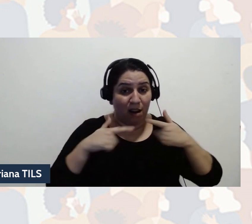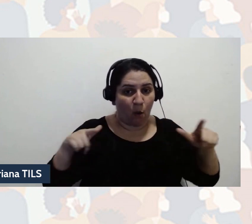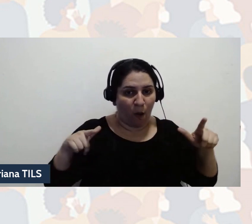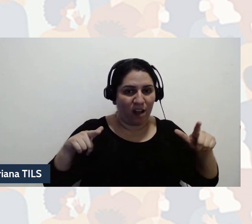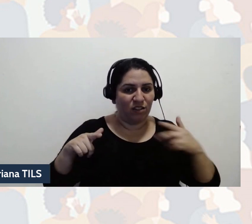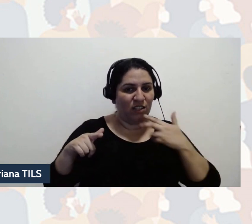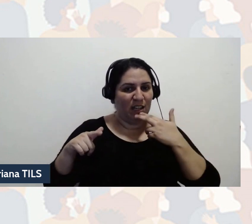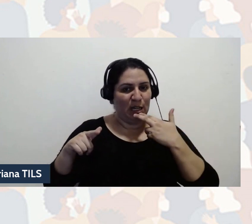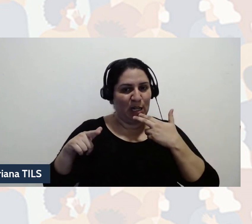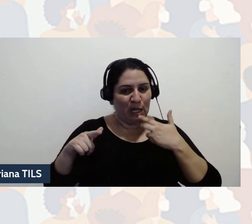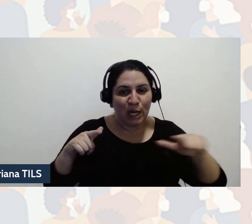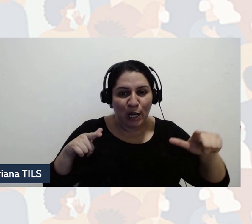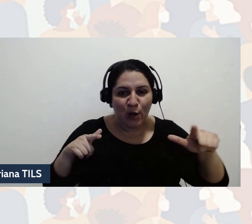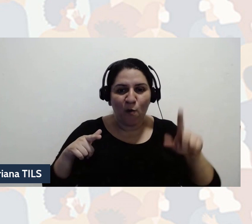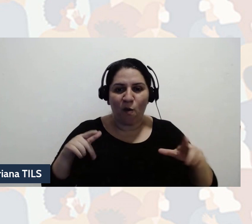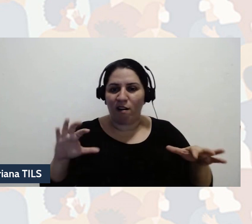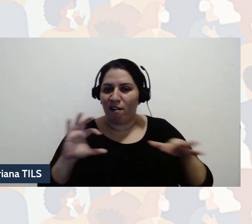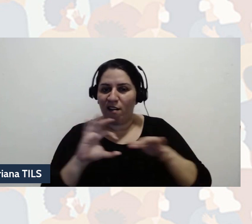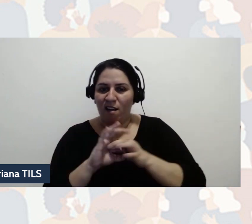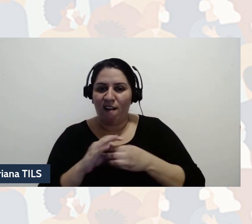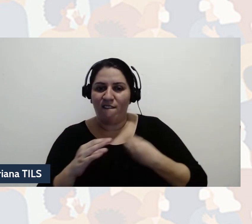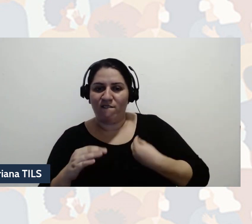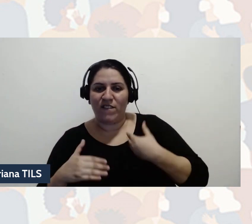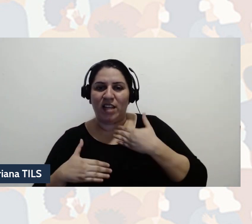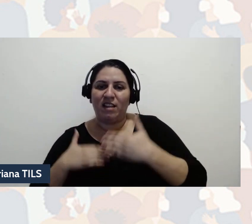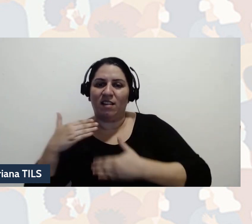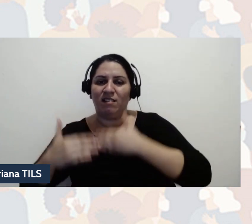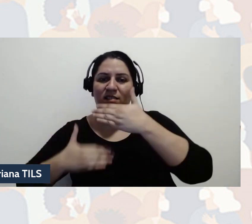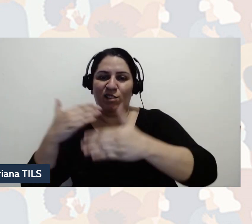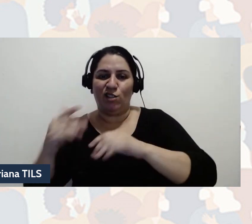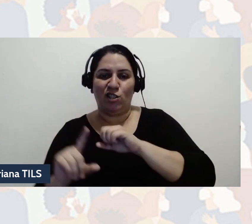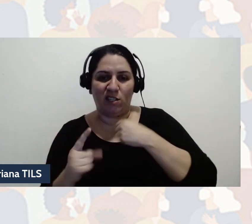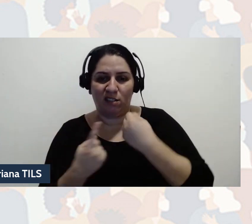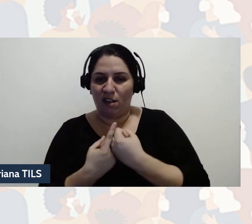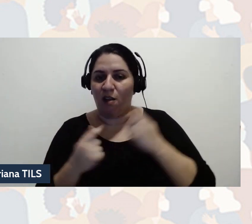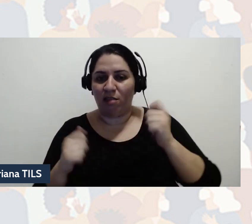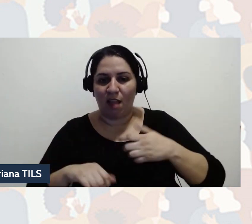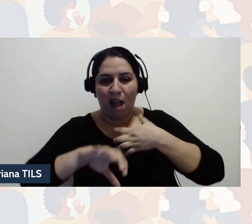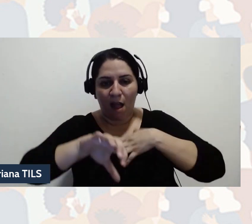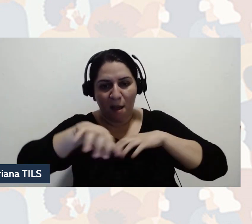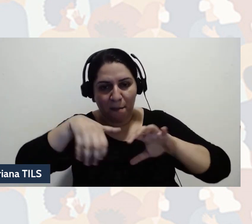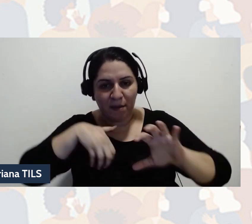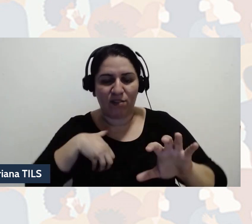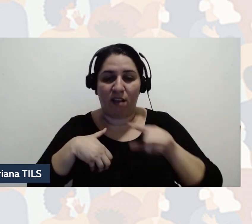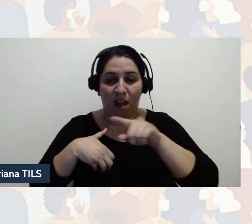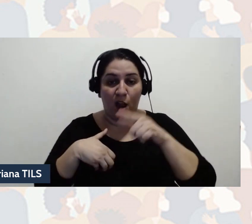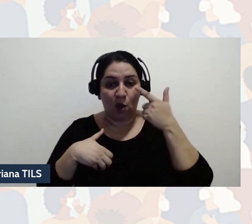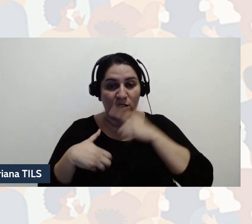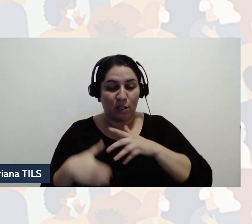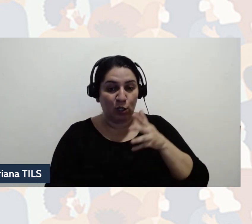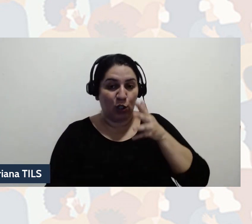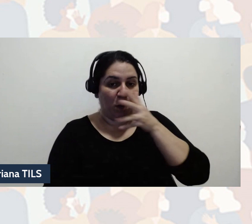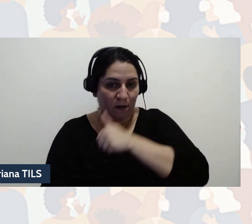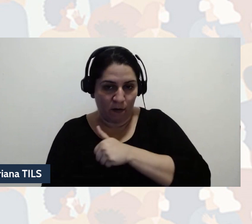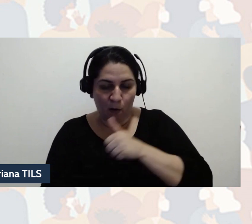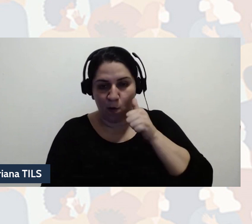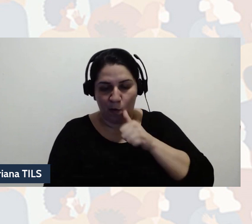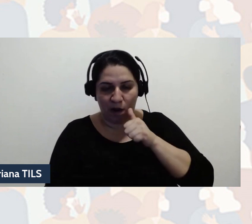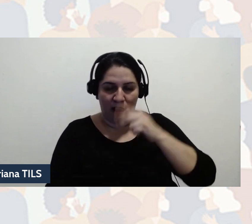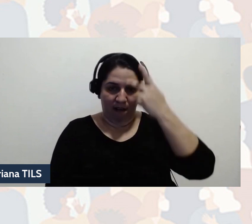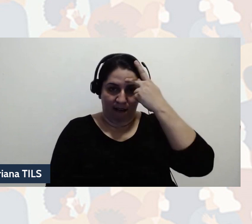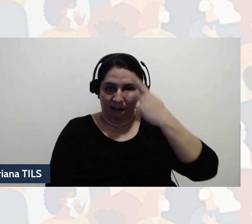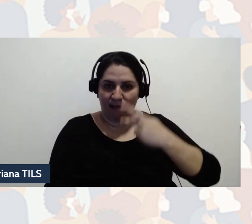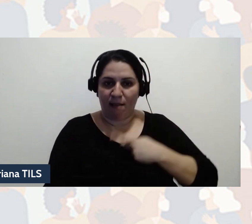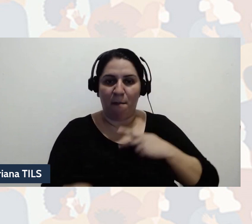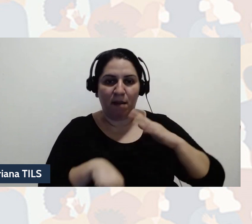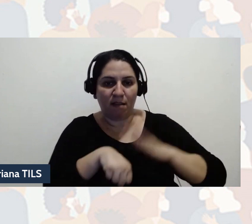de linguagem que a gente pode ter humanidade e empatia. Rai é uma sobrevivente, uma mulher forte e independente. A